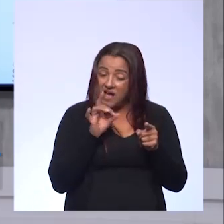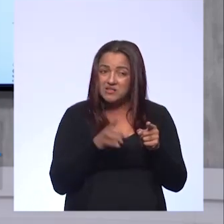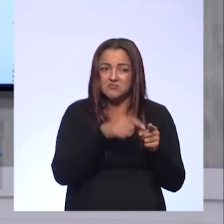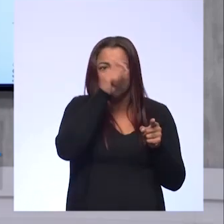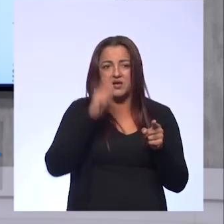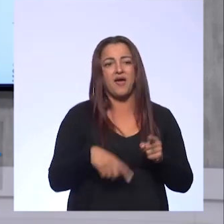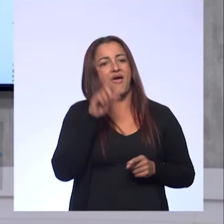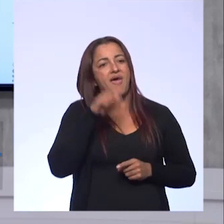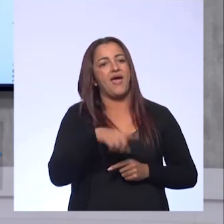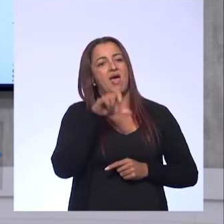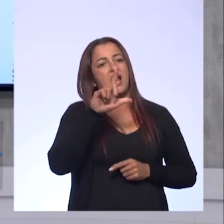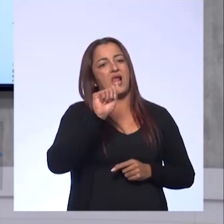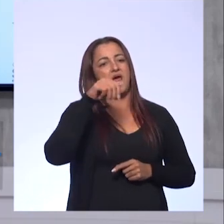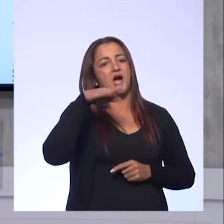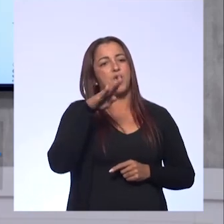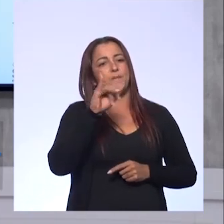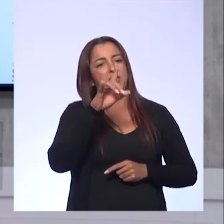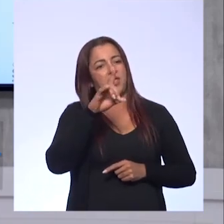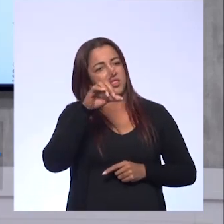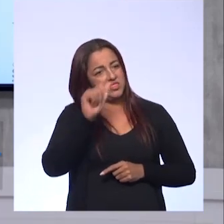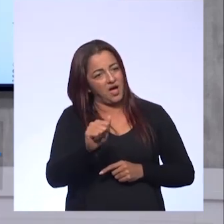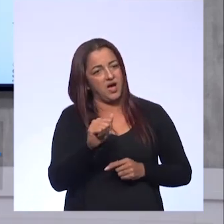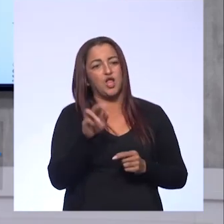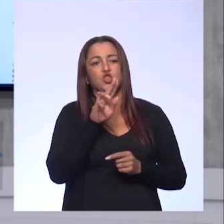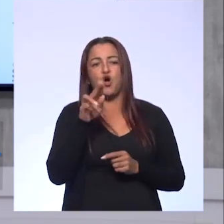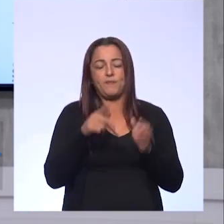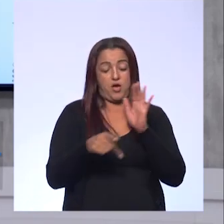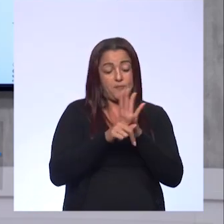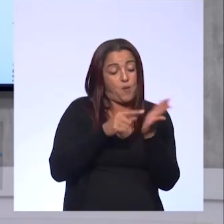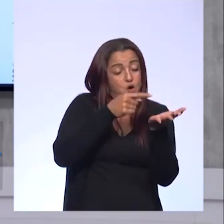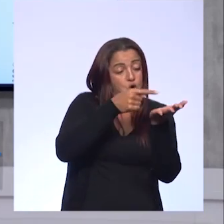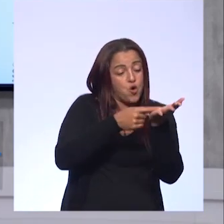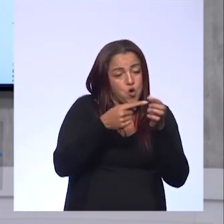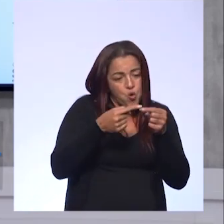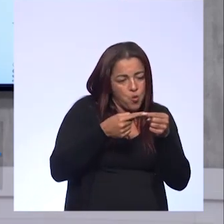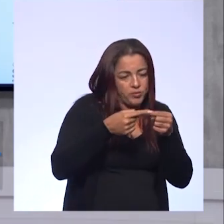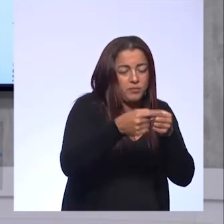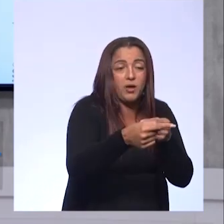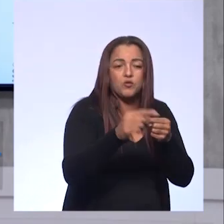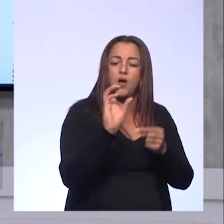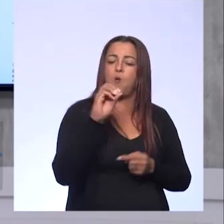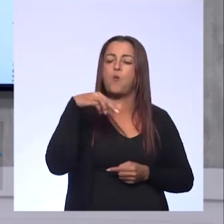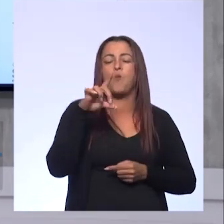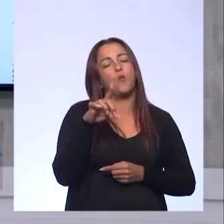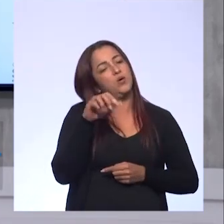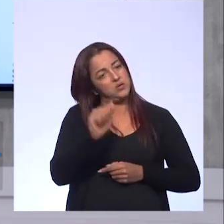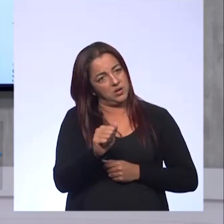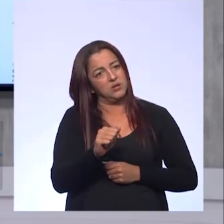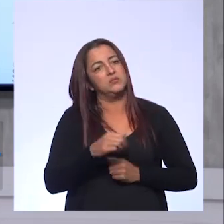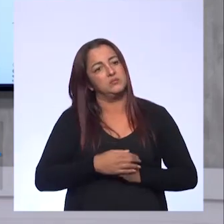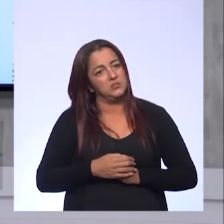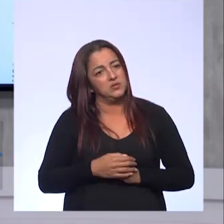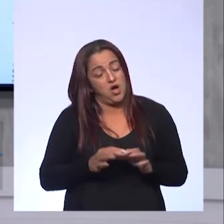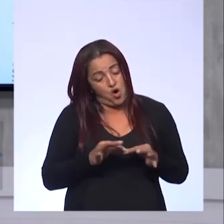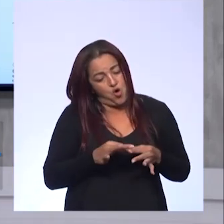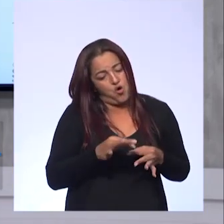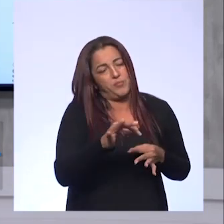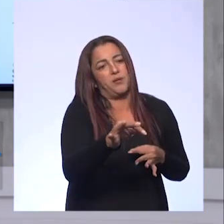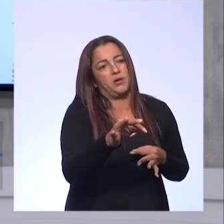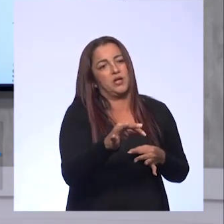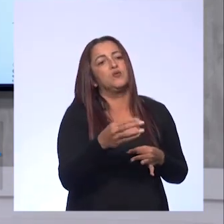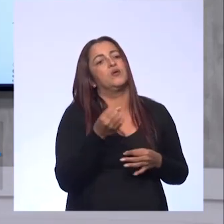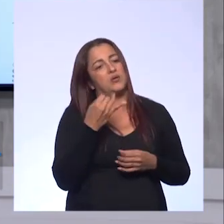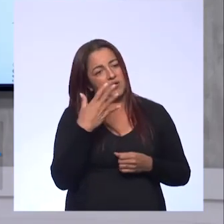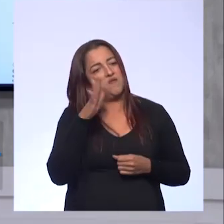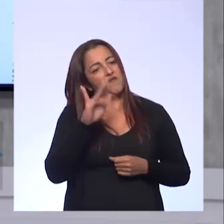é o lambda lambda uma propriedade super importante chamar de comprimento da onda e como o próprio nome sugere comprimento a gente vai